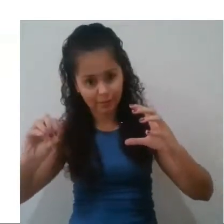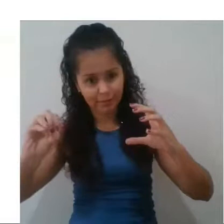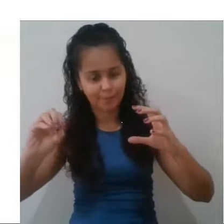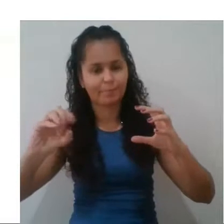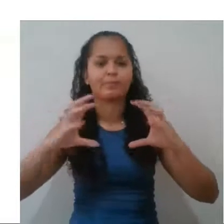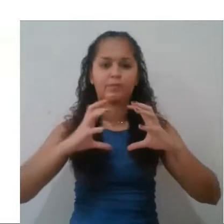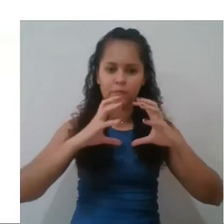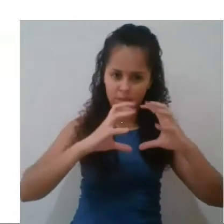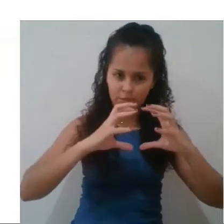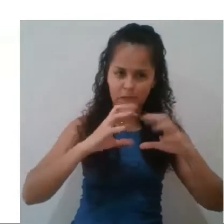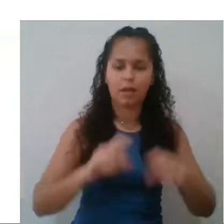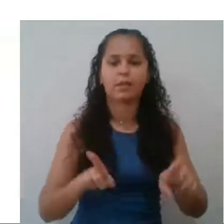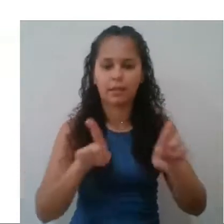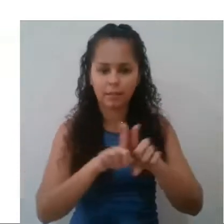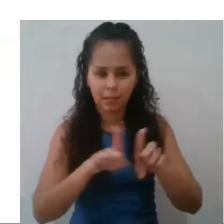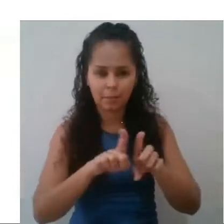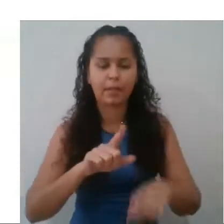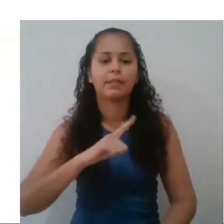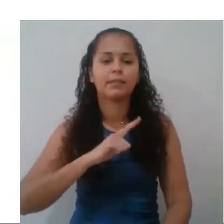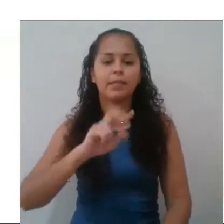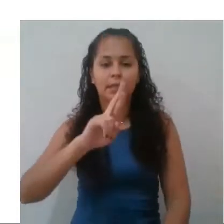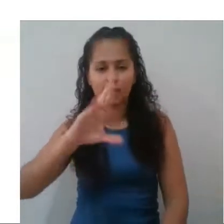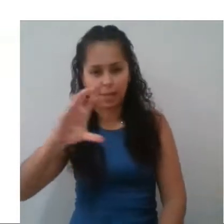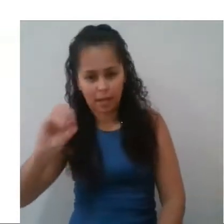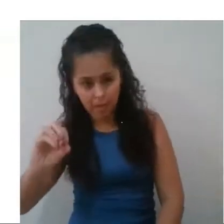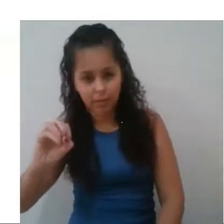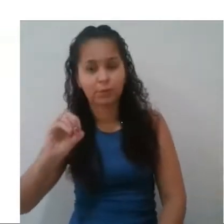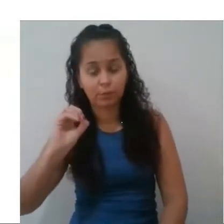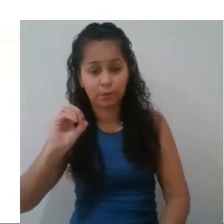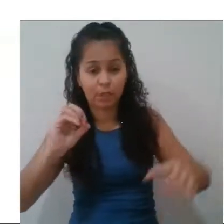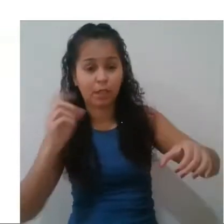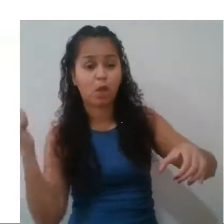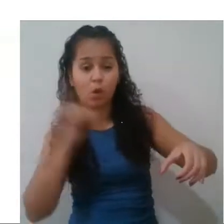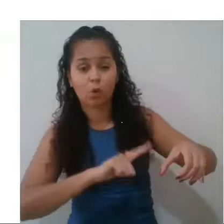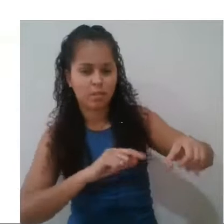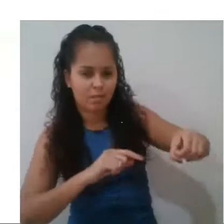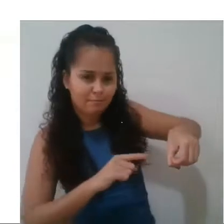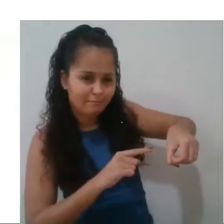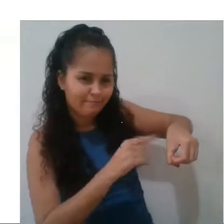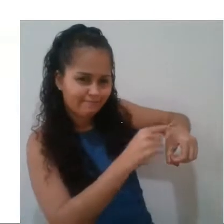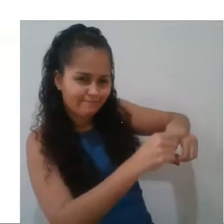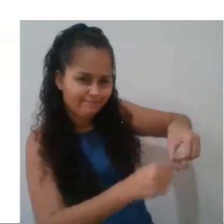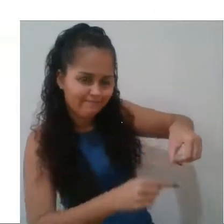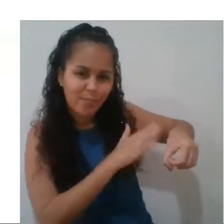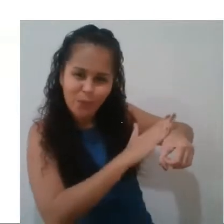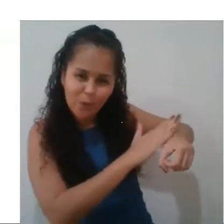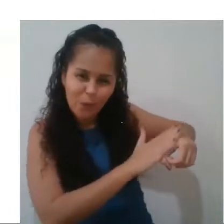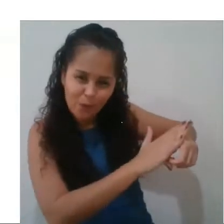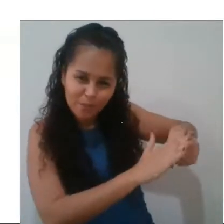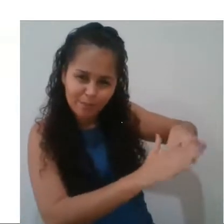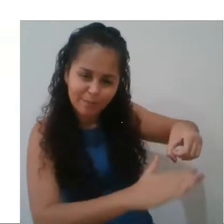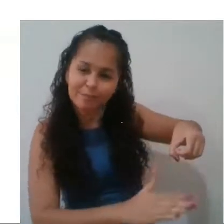esfera. Nós temos também o raio da seção esférica, que foi obtida a partir do corte na